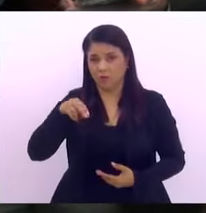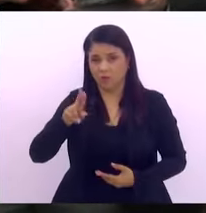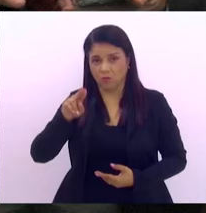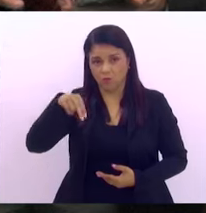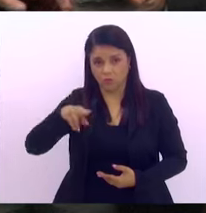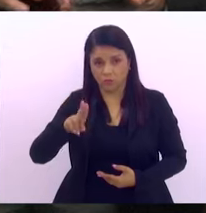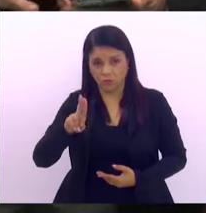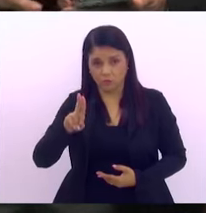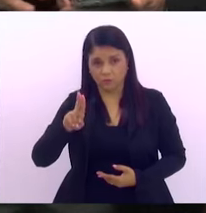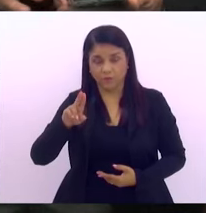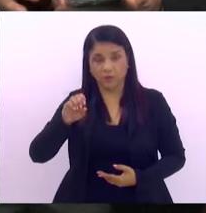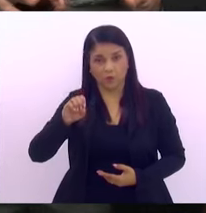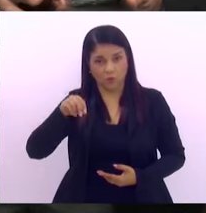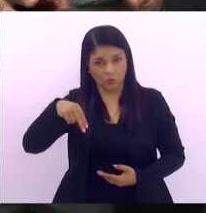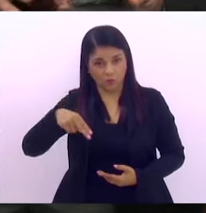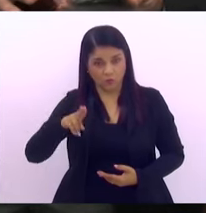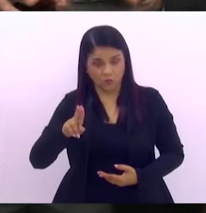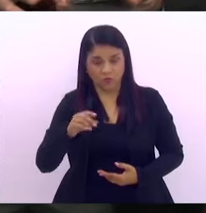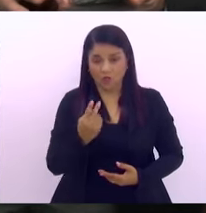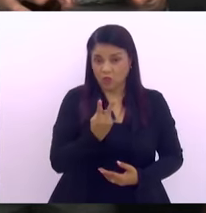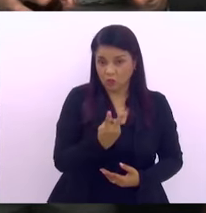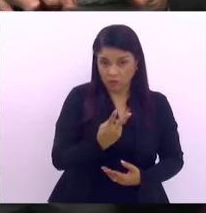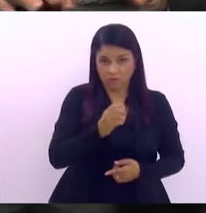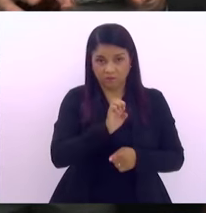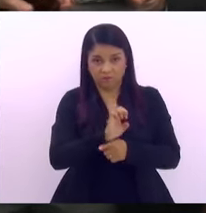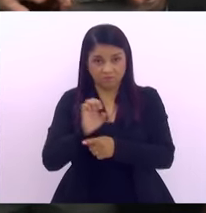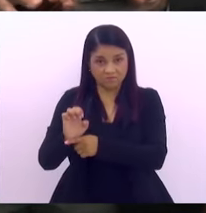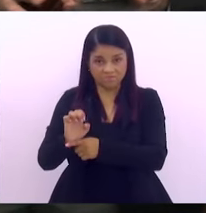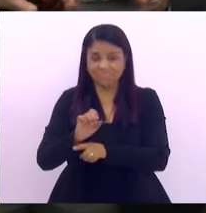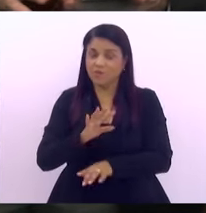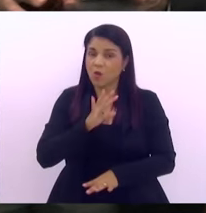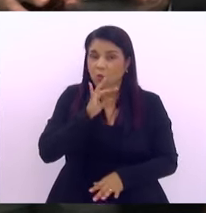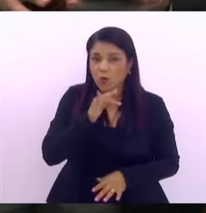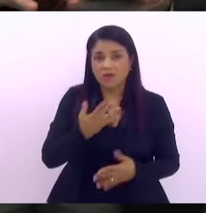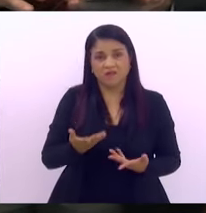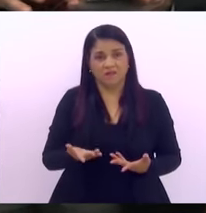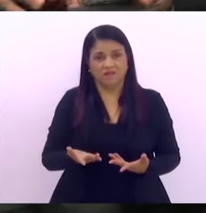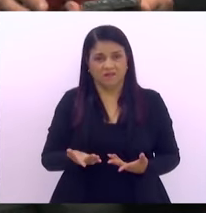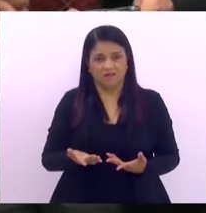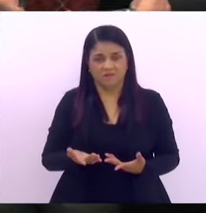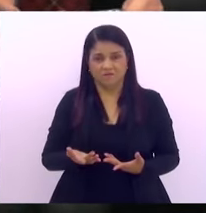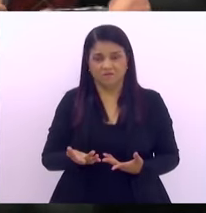Estados, como tem que haver dois Estados, também é muito ruim. Então,